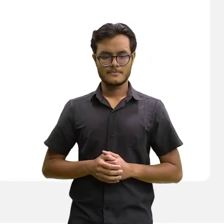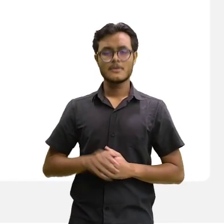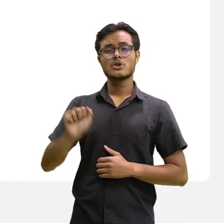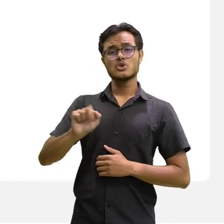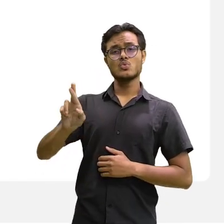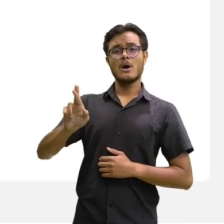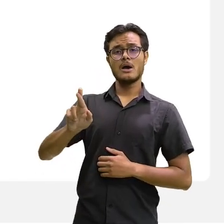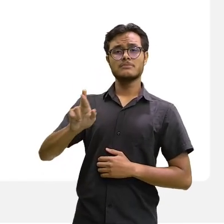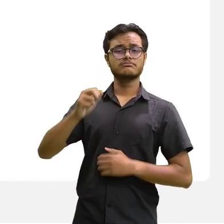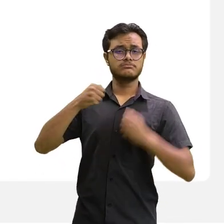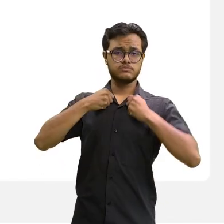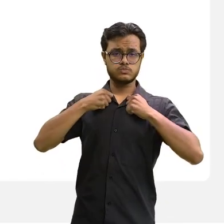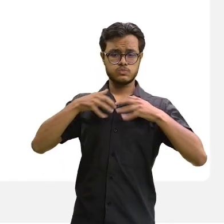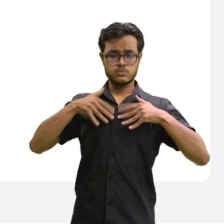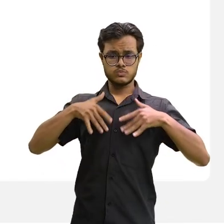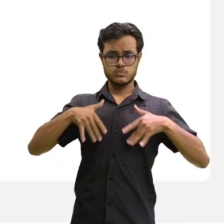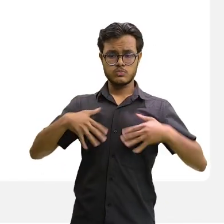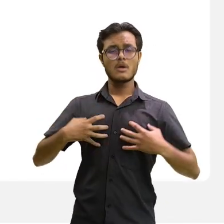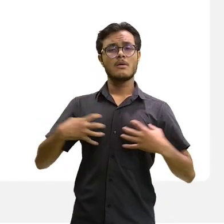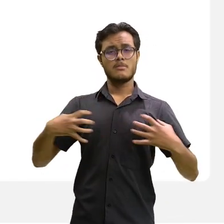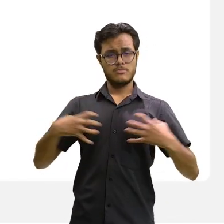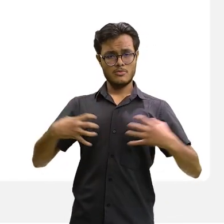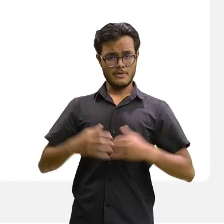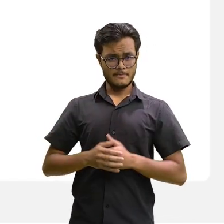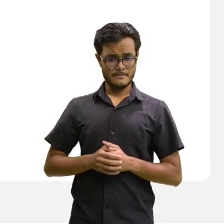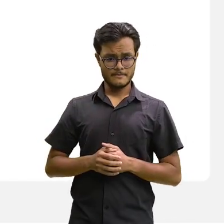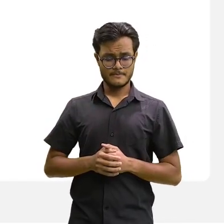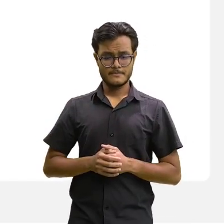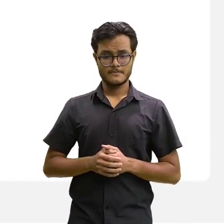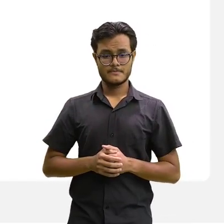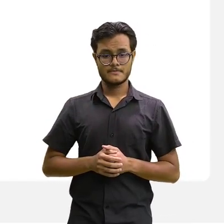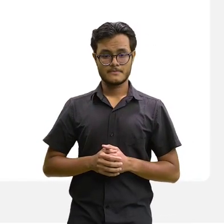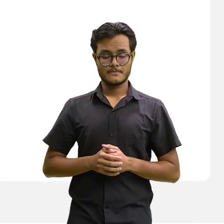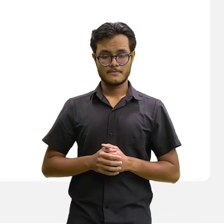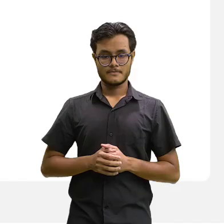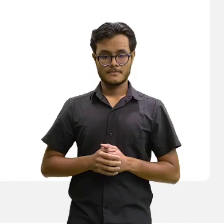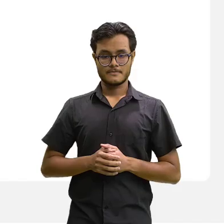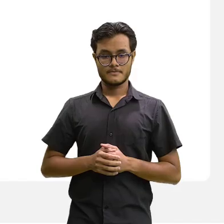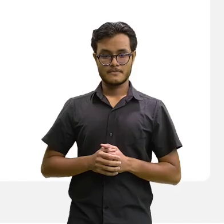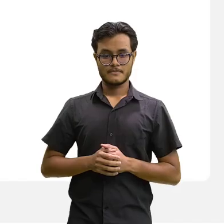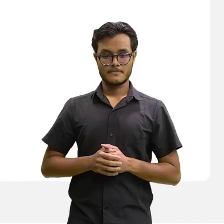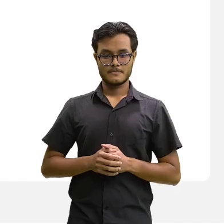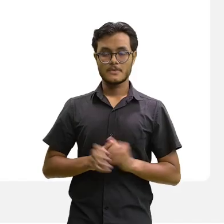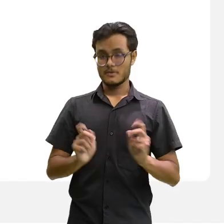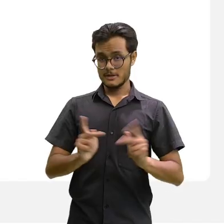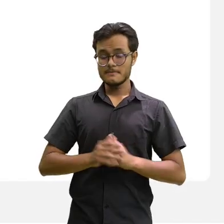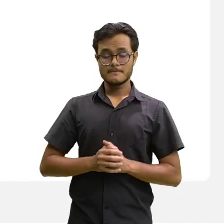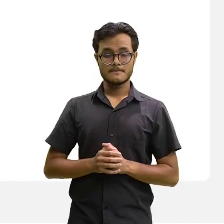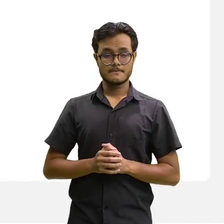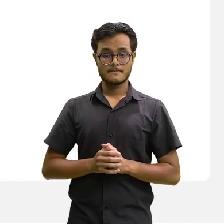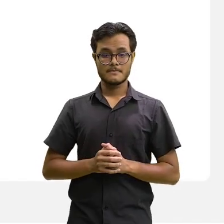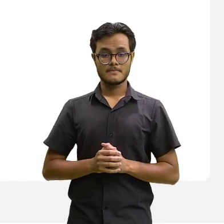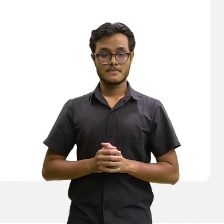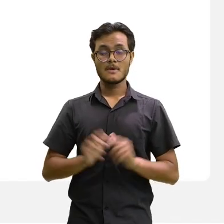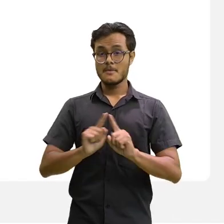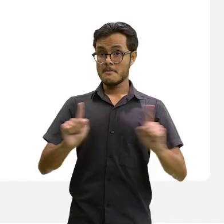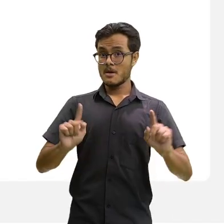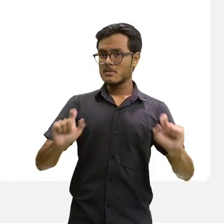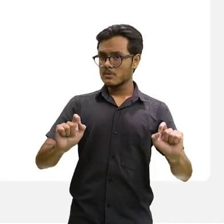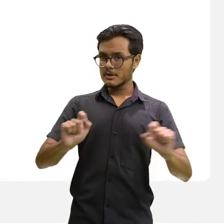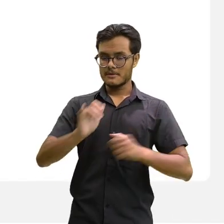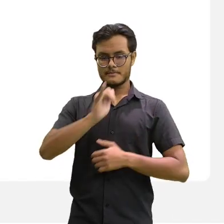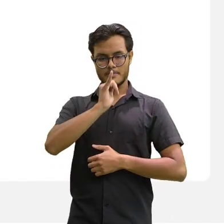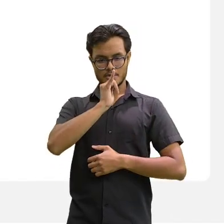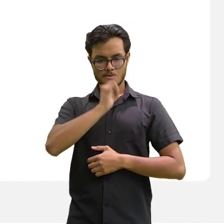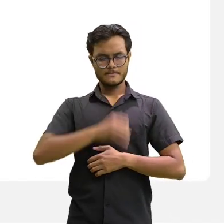ele segue em direção à traqueia e segue em direção ao pulmão. Mas, quando